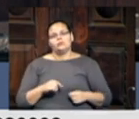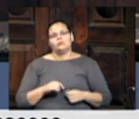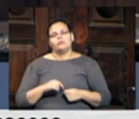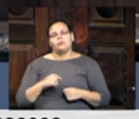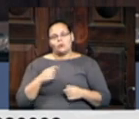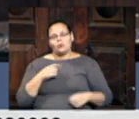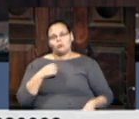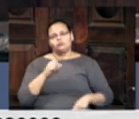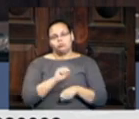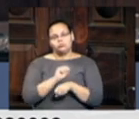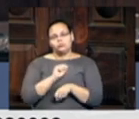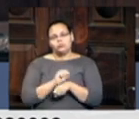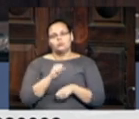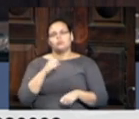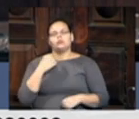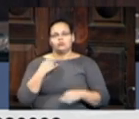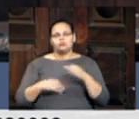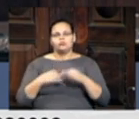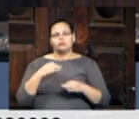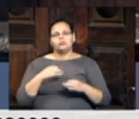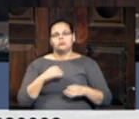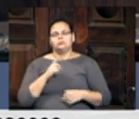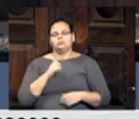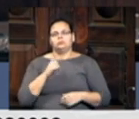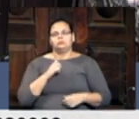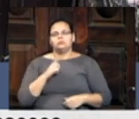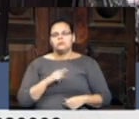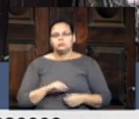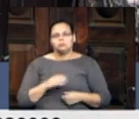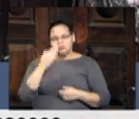lex. Espero que a justiça seja feita. Muito obrigado, presidenta.